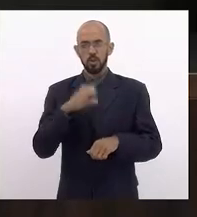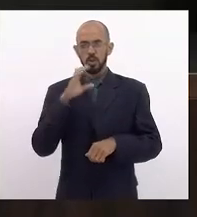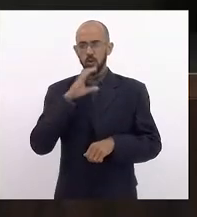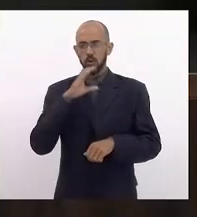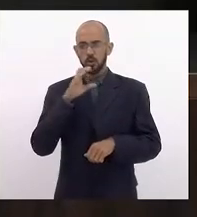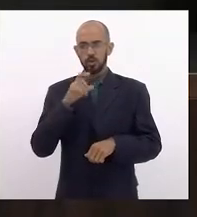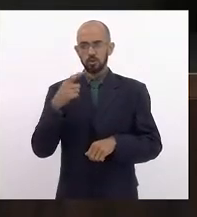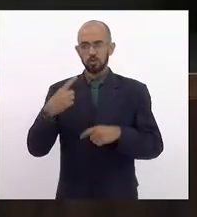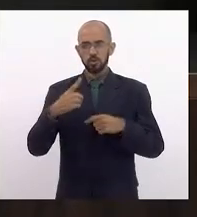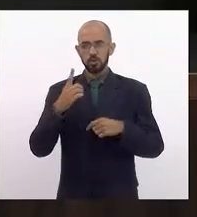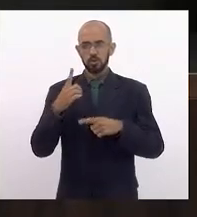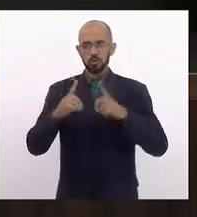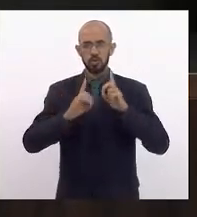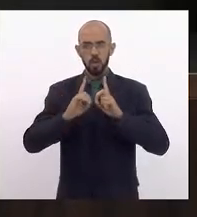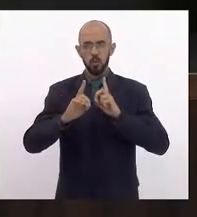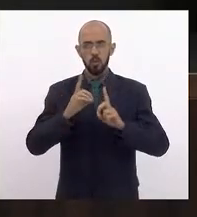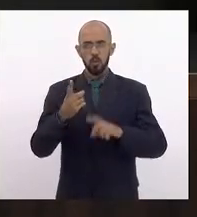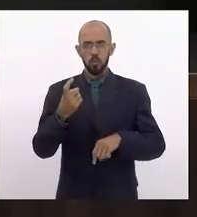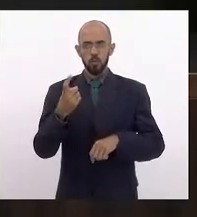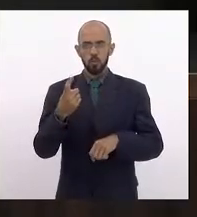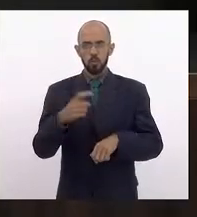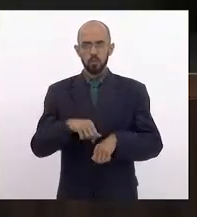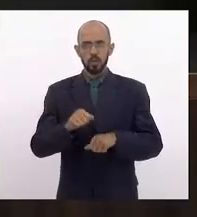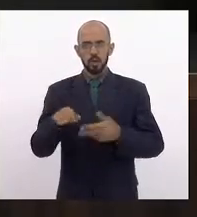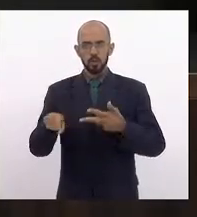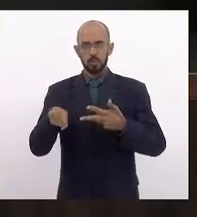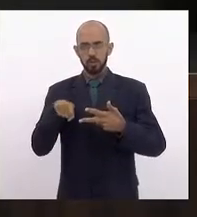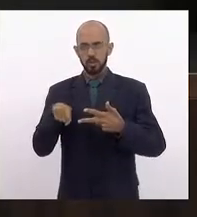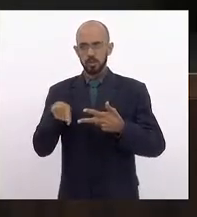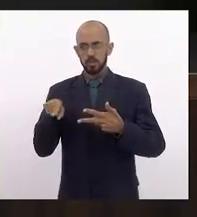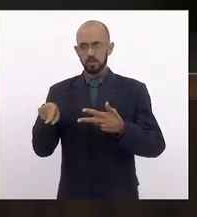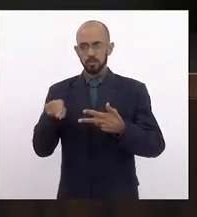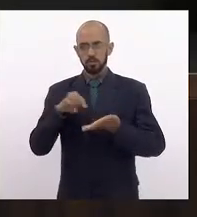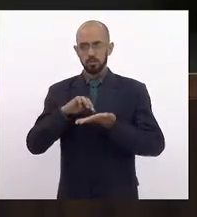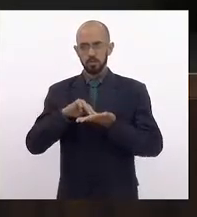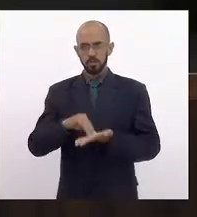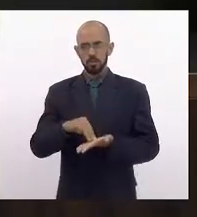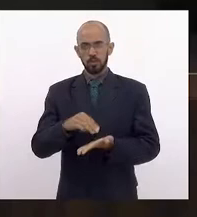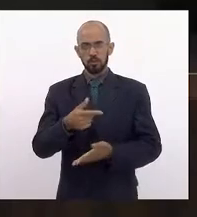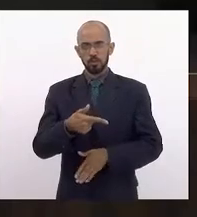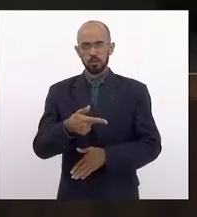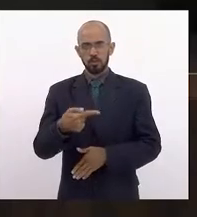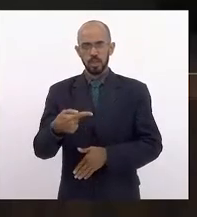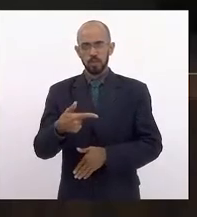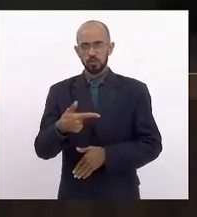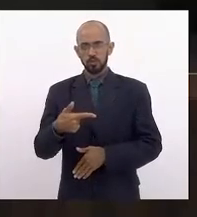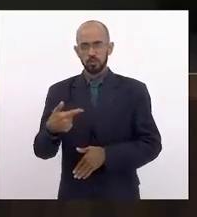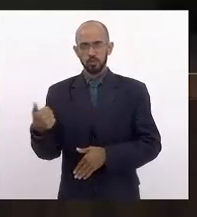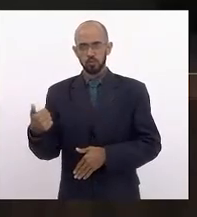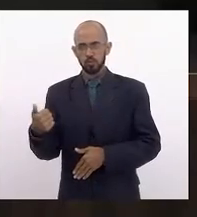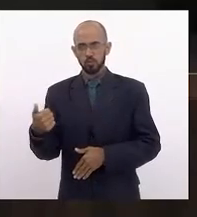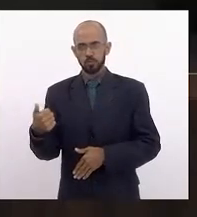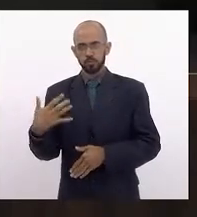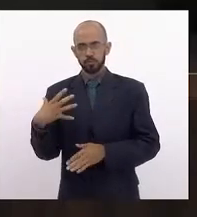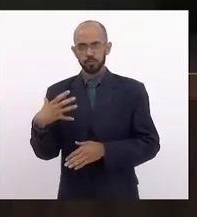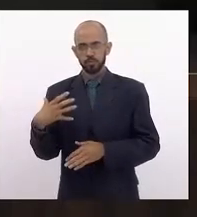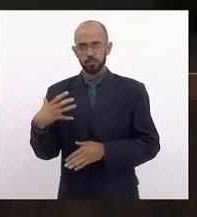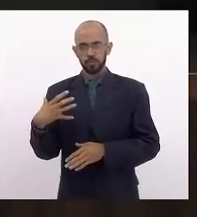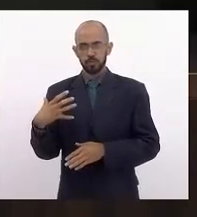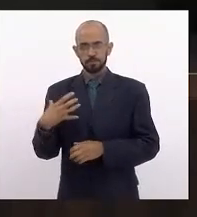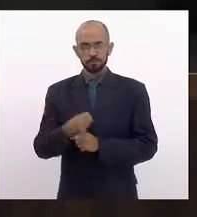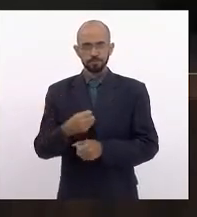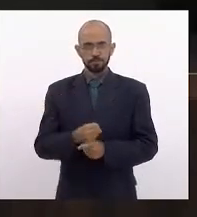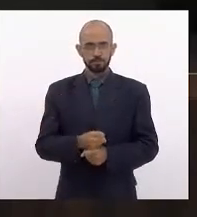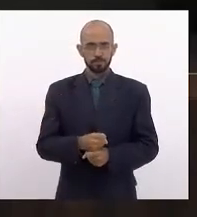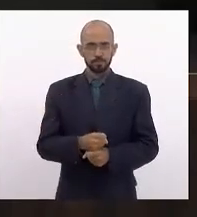discussão única projeto de lei 49/51 de 21 de autoria do Poder Executivo mensagens 2721 que estima que